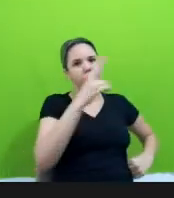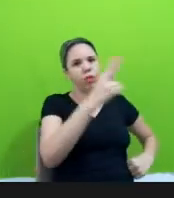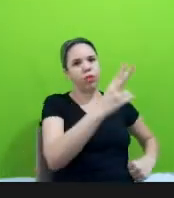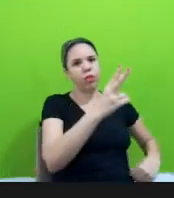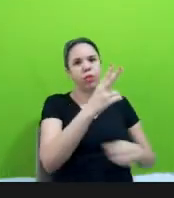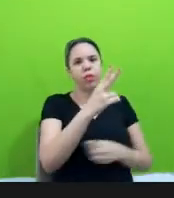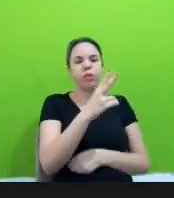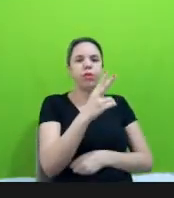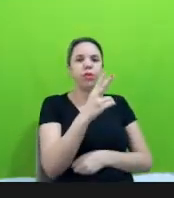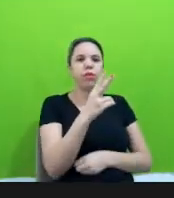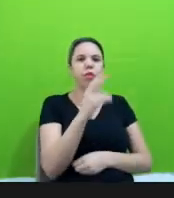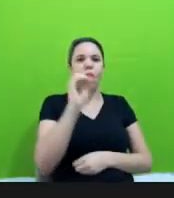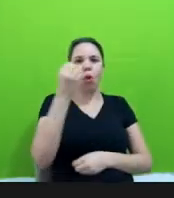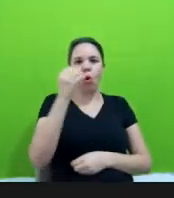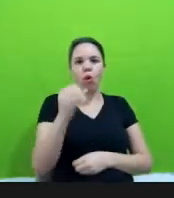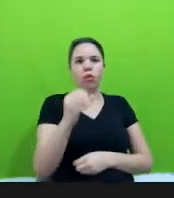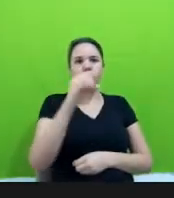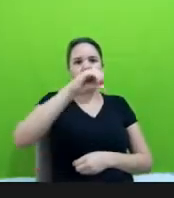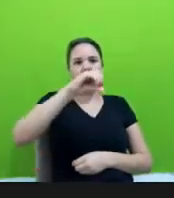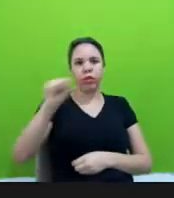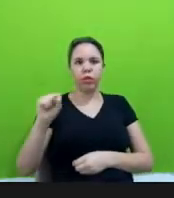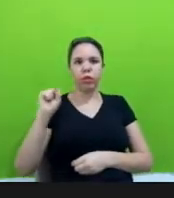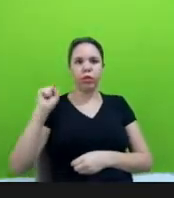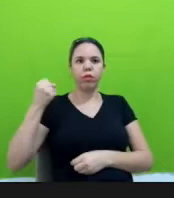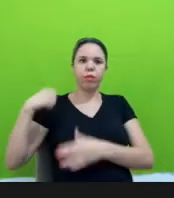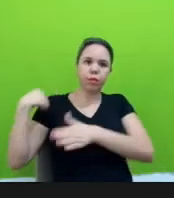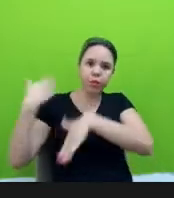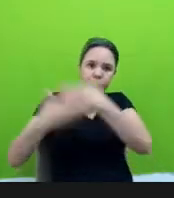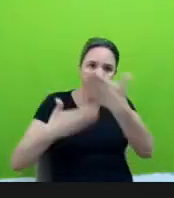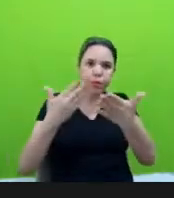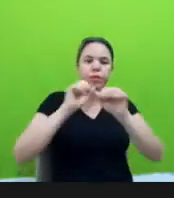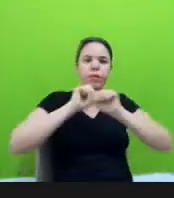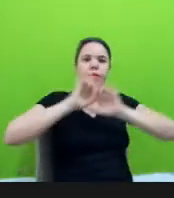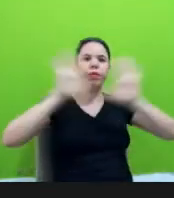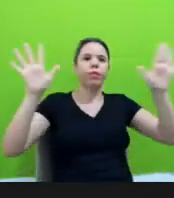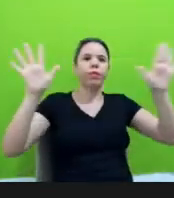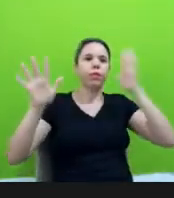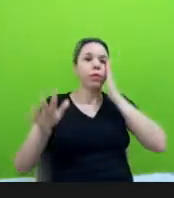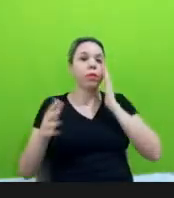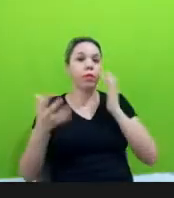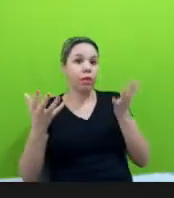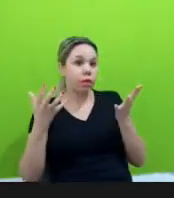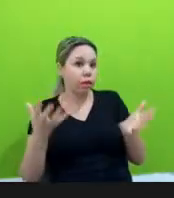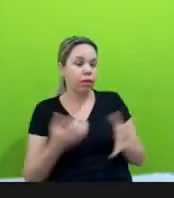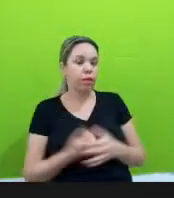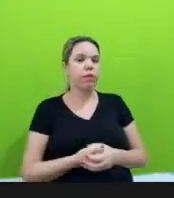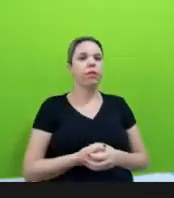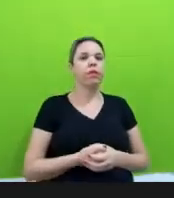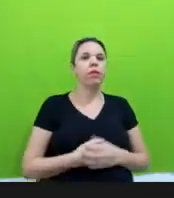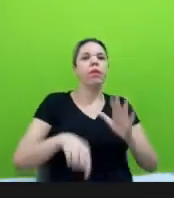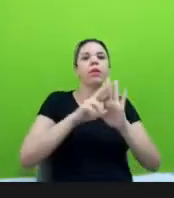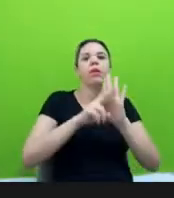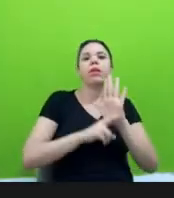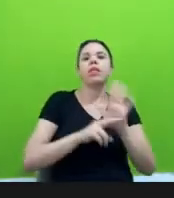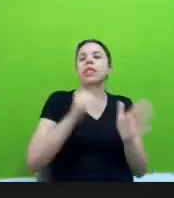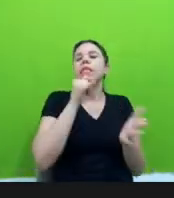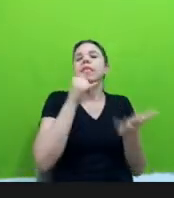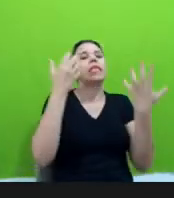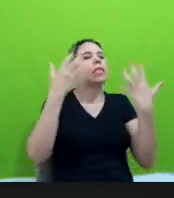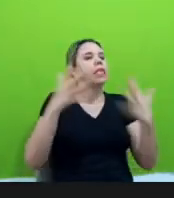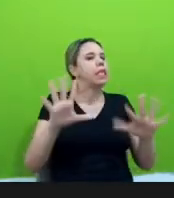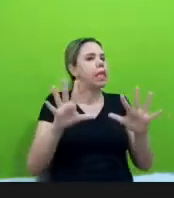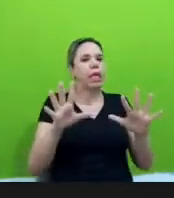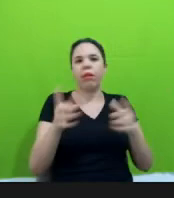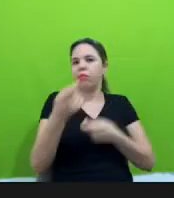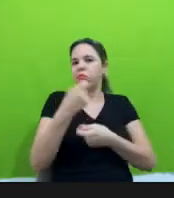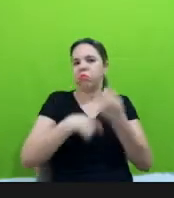colocar outubro de 88 para cá, dá para ser transparente desde que você queira. Só que a regra é não querer, no caso da administração pública,